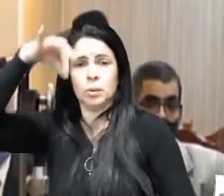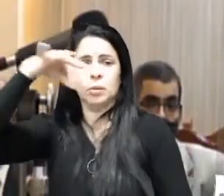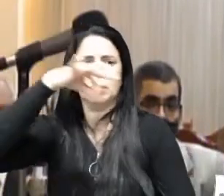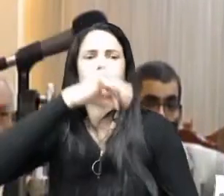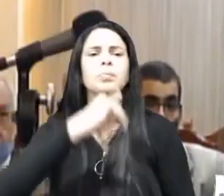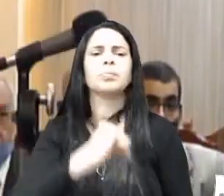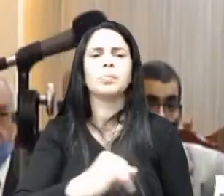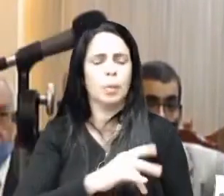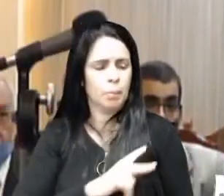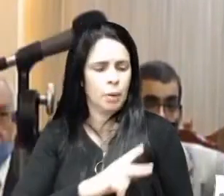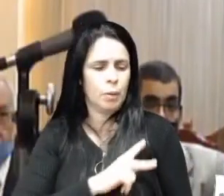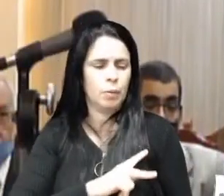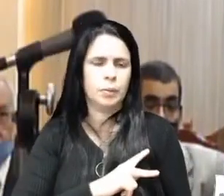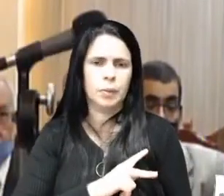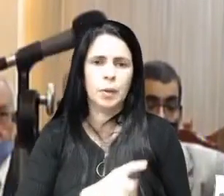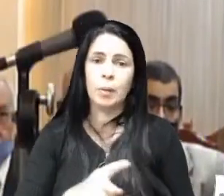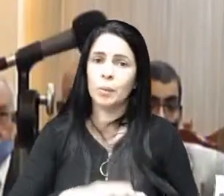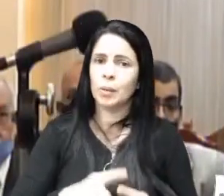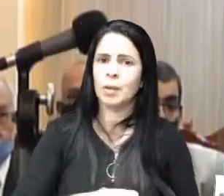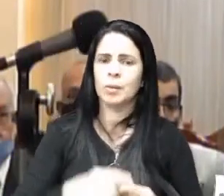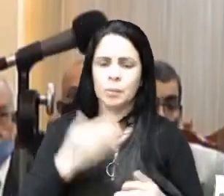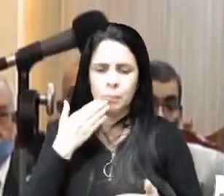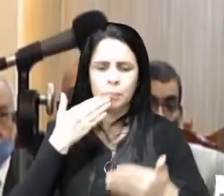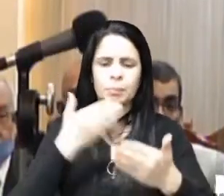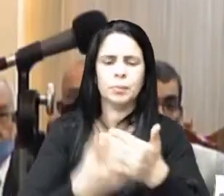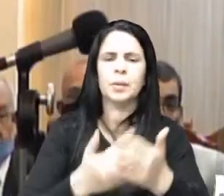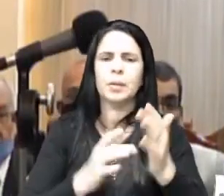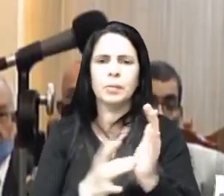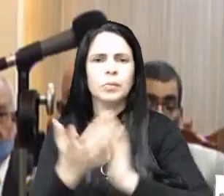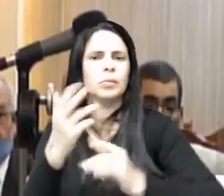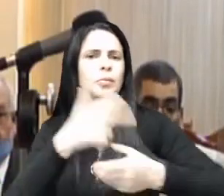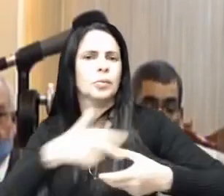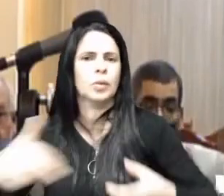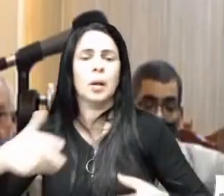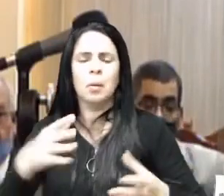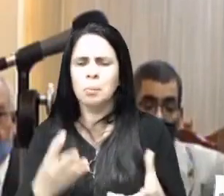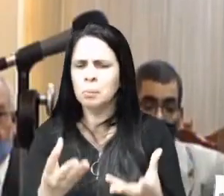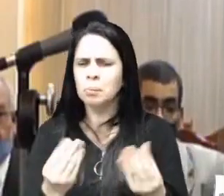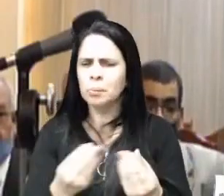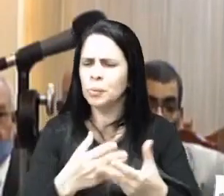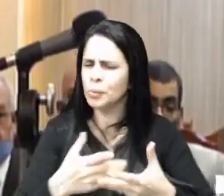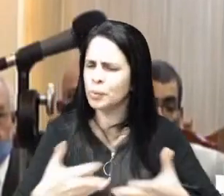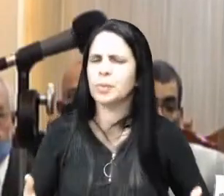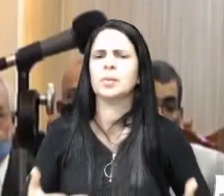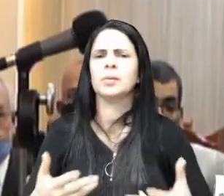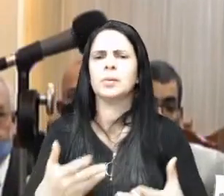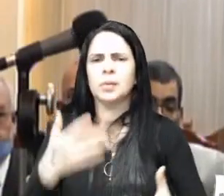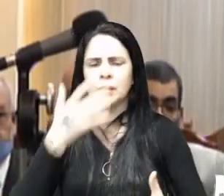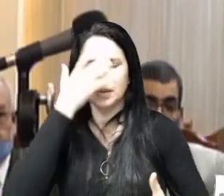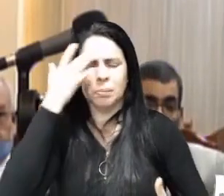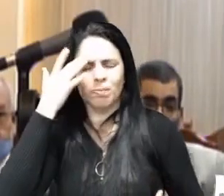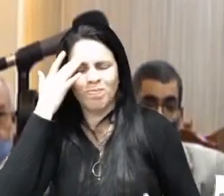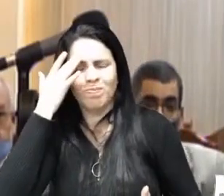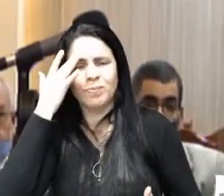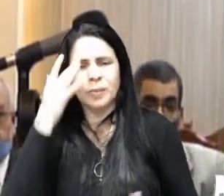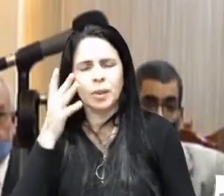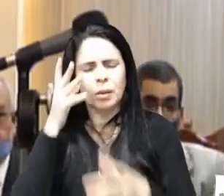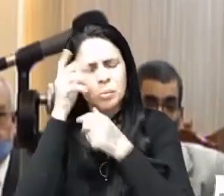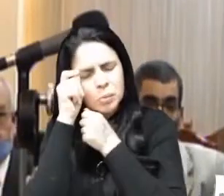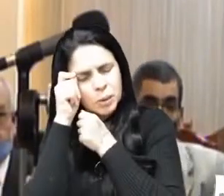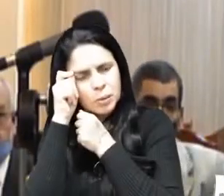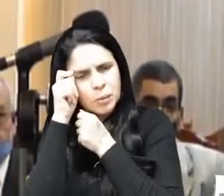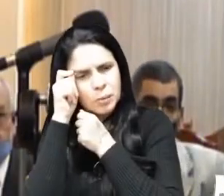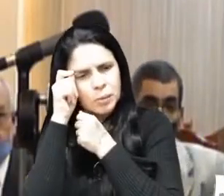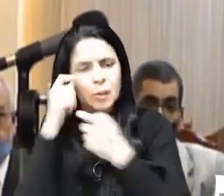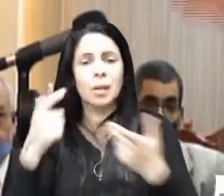do fim, muita gente está dormindo, sem reflexos do perigo,